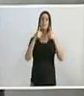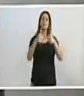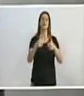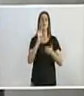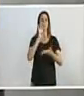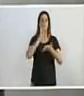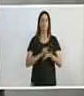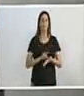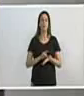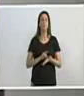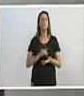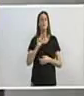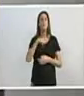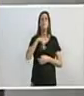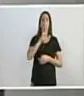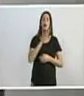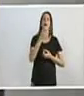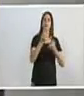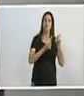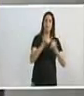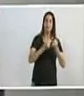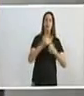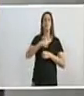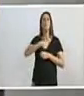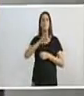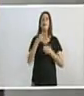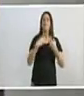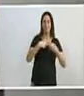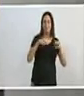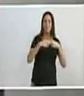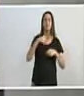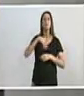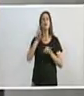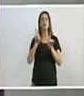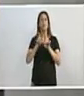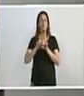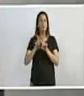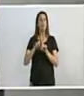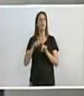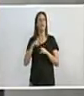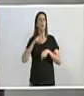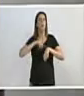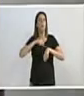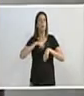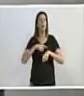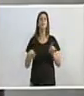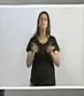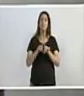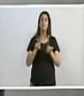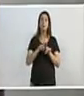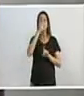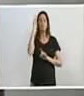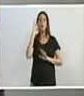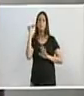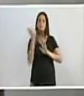ou seja, mais carros, mais linhas, comprometimento, ou cumprimento, melhor dizendo, de horários